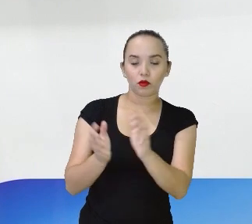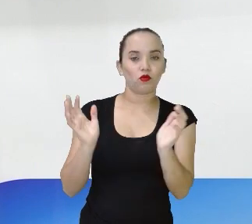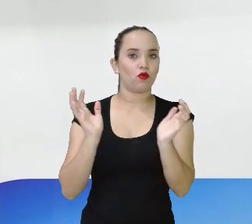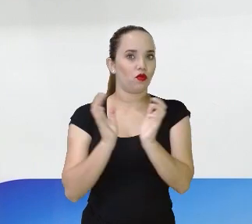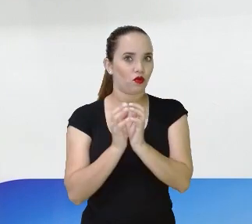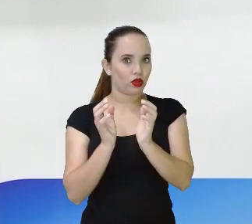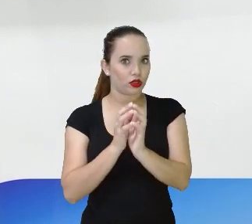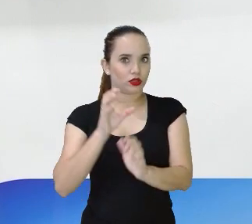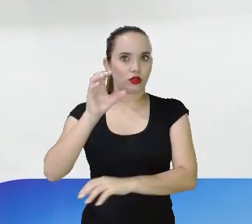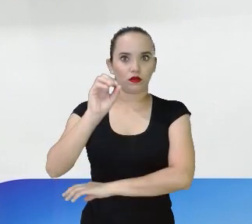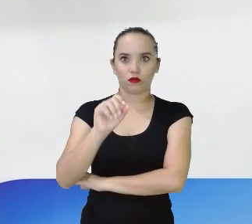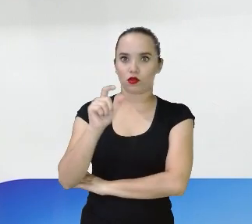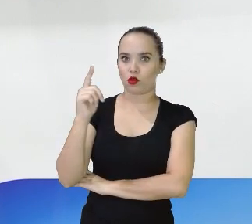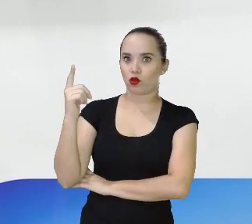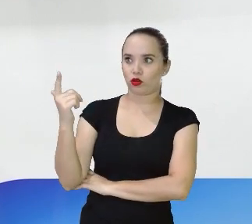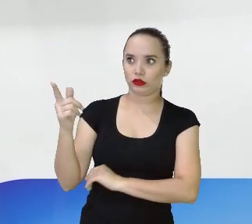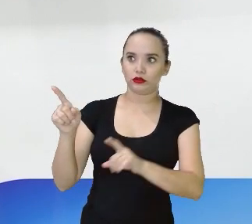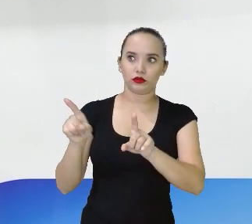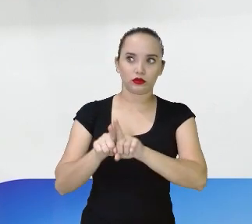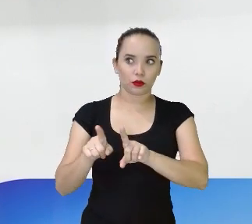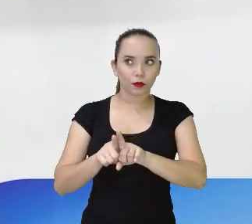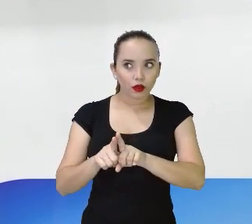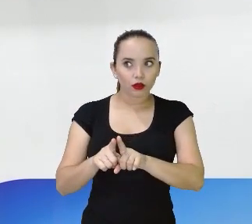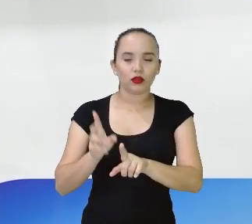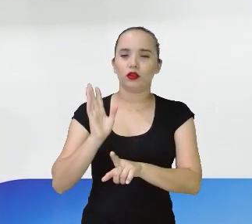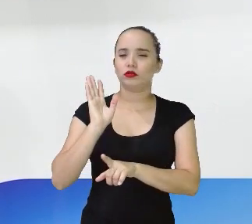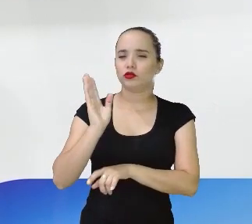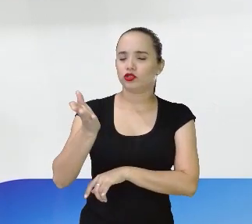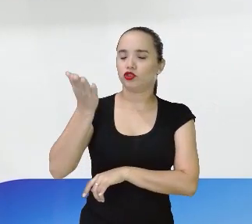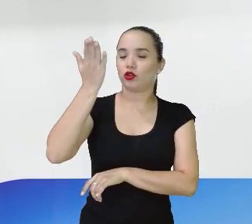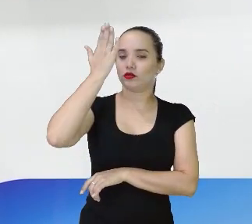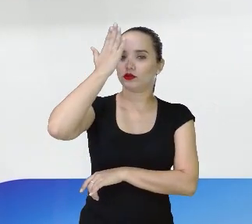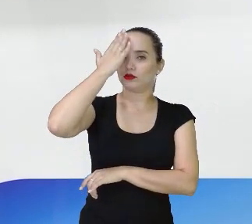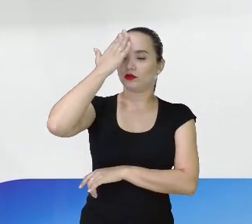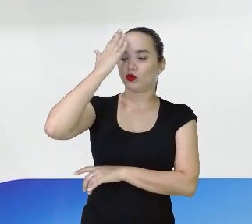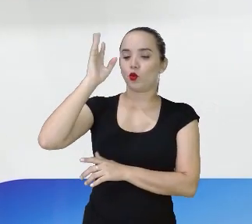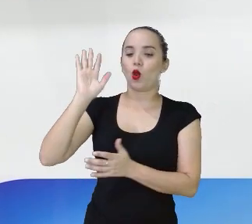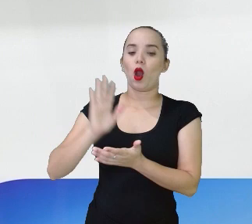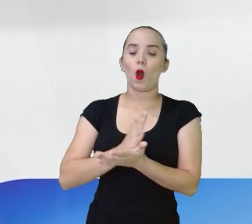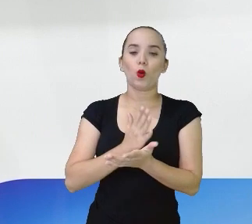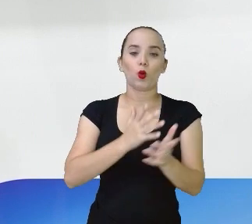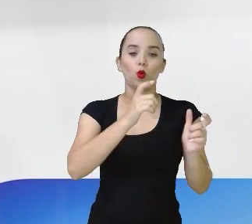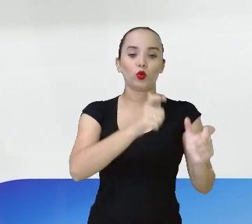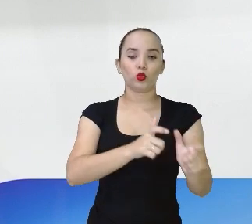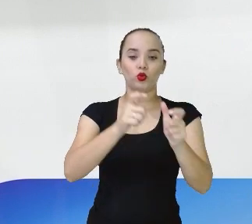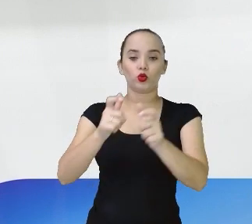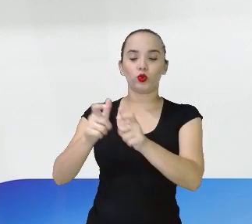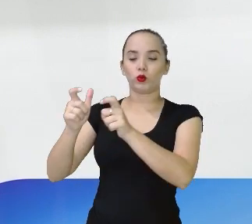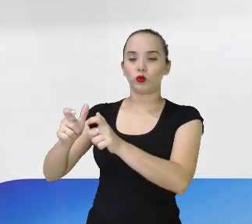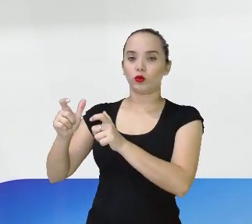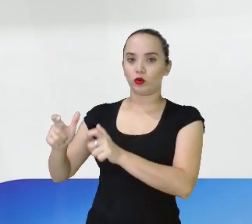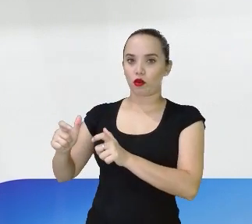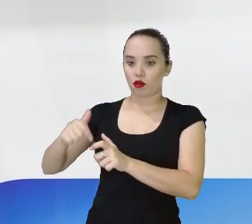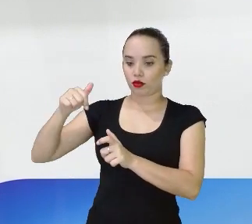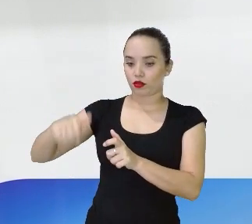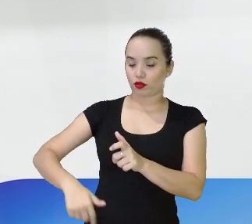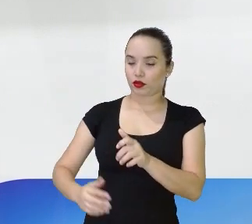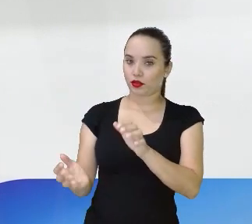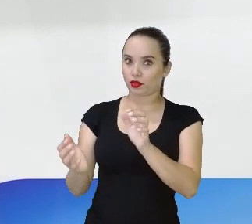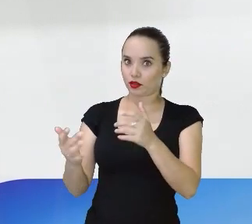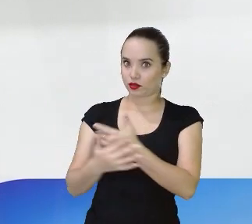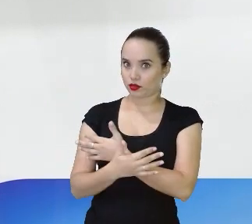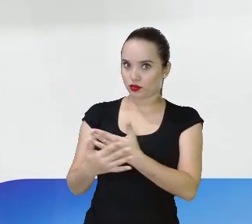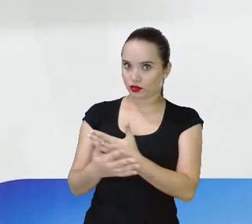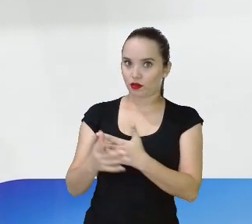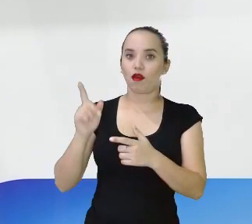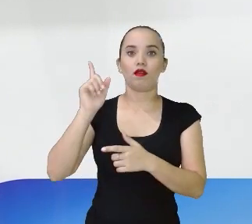por Olinda. E aí a gente viu alguns pontos da cidade, pontos considerados patrimônio